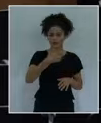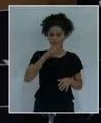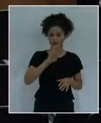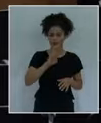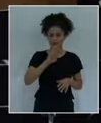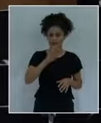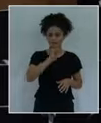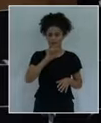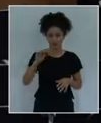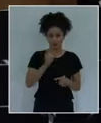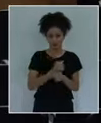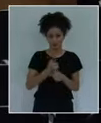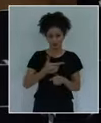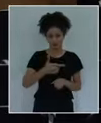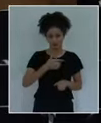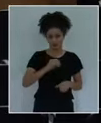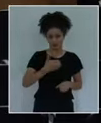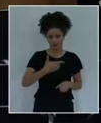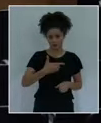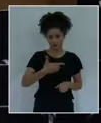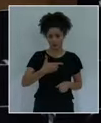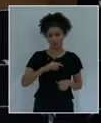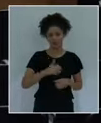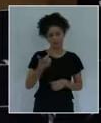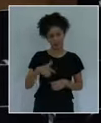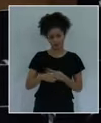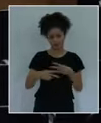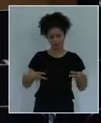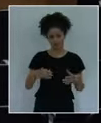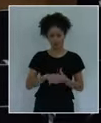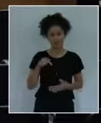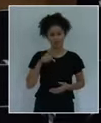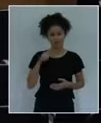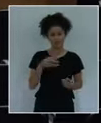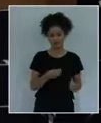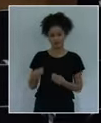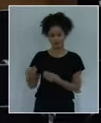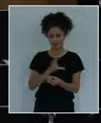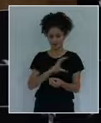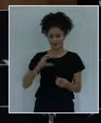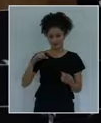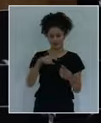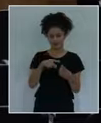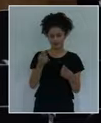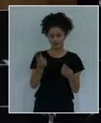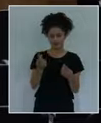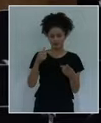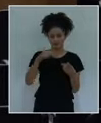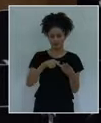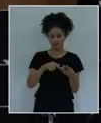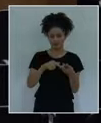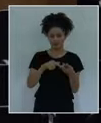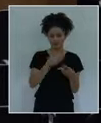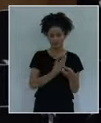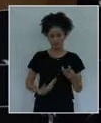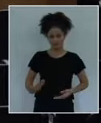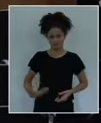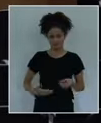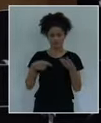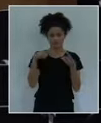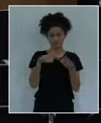2.588/2002 e dá outras providências. Esse projeto foi encaminhado às comissões Finanças, Ação e Justiça, Serviços Públicos Municipais